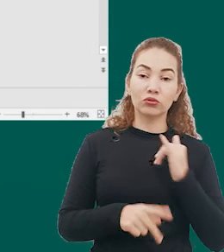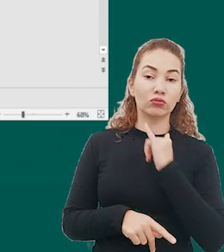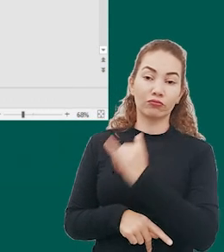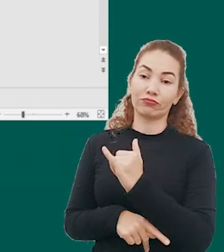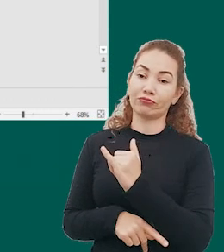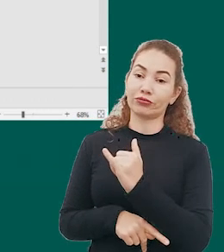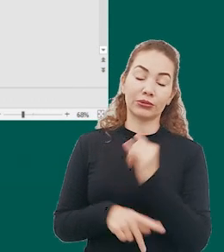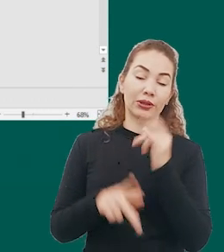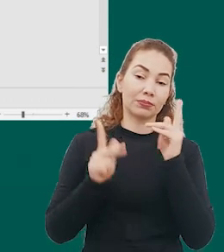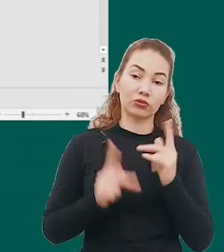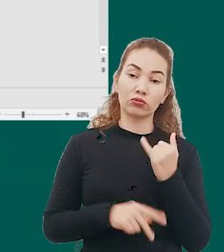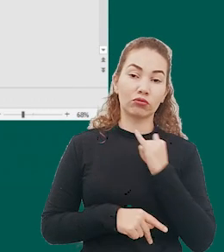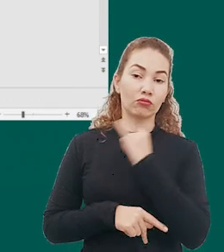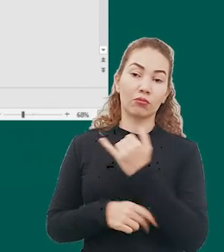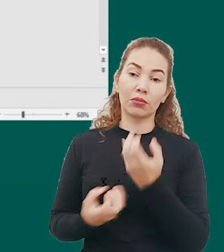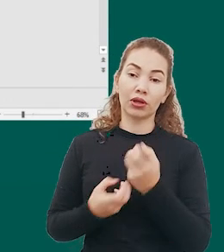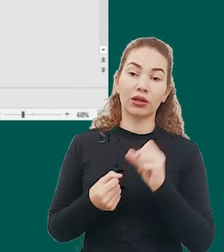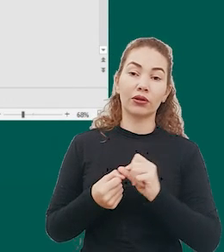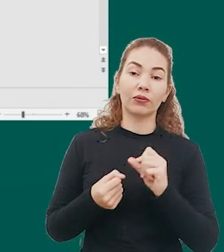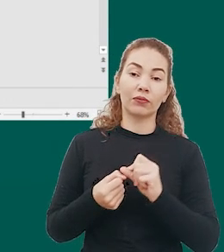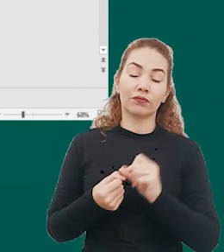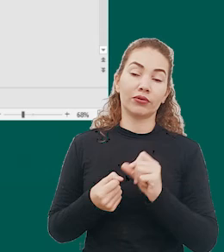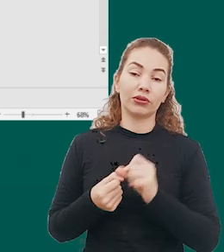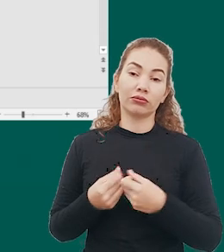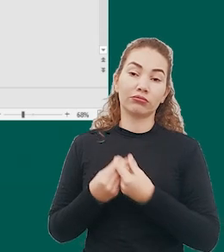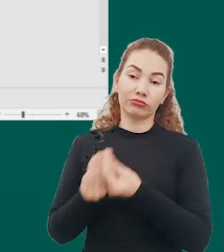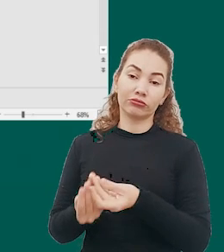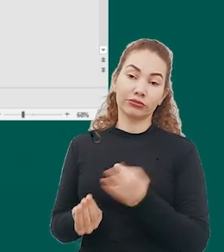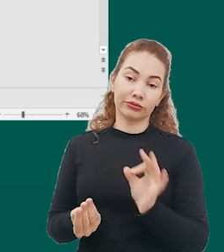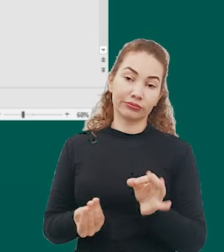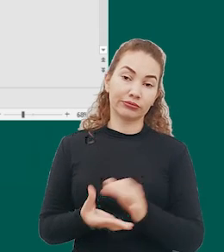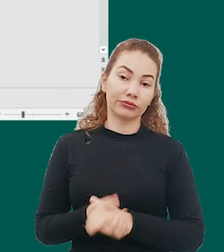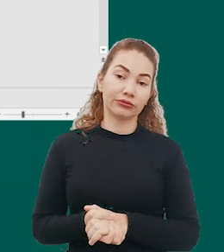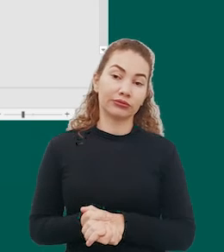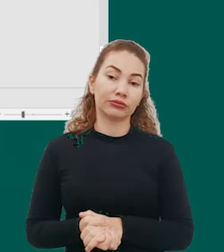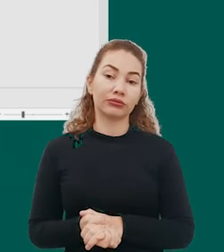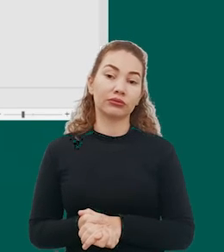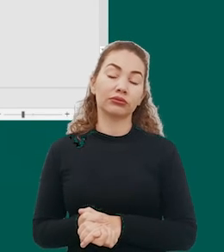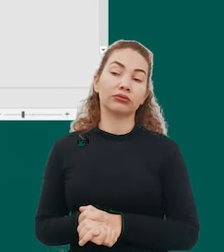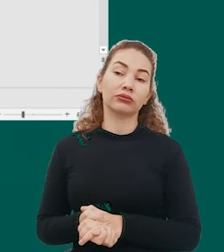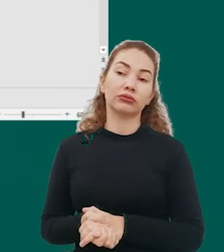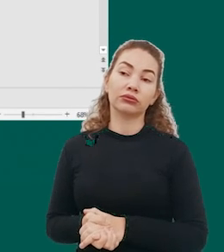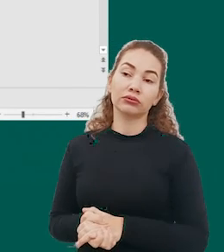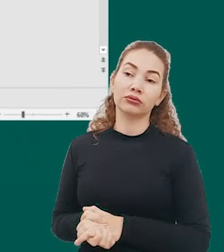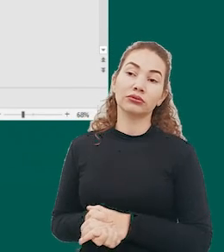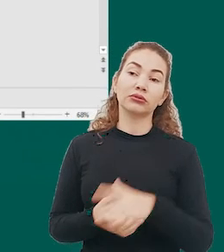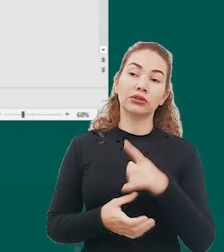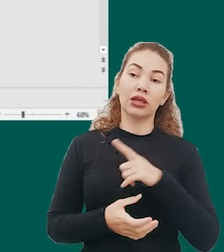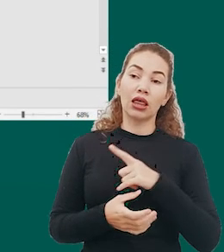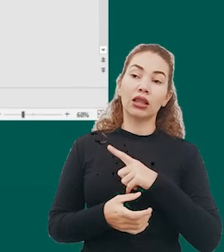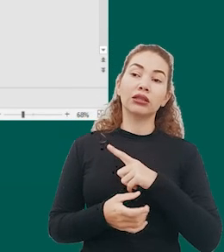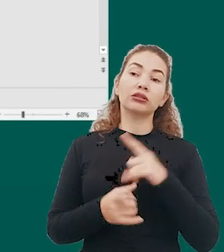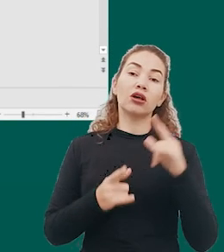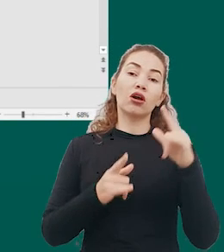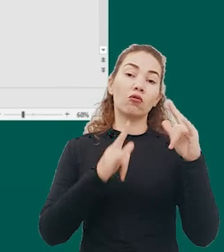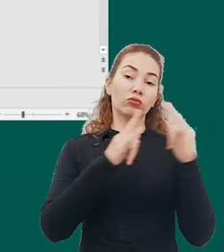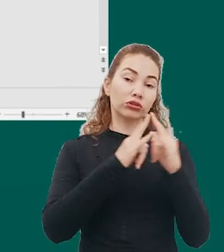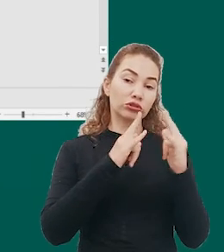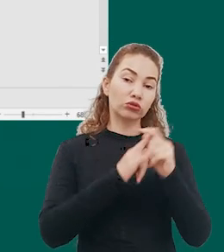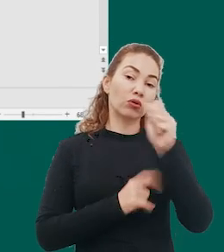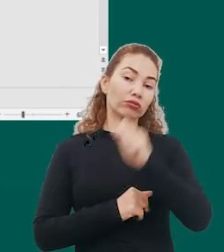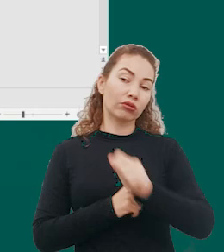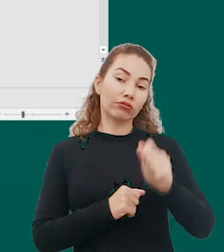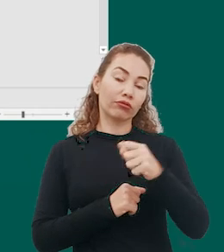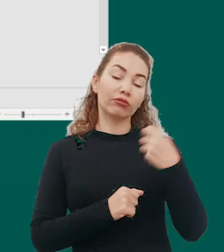fato da pessoa não informar que quer fazer essa doação, certo? E são entidades que dependem